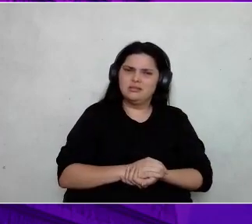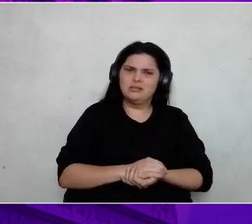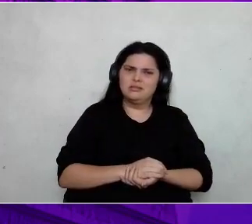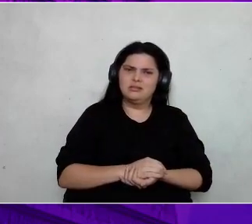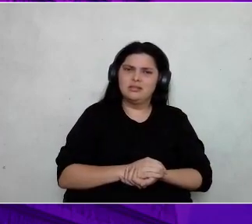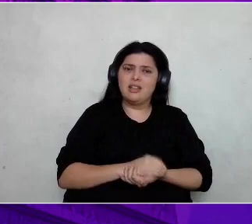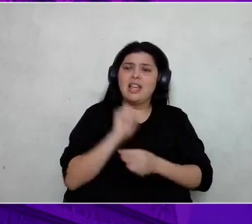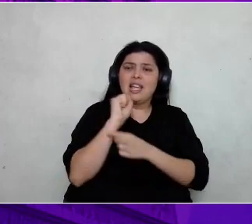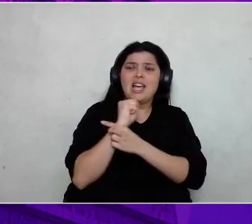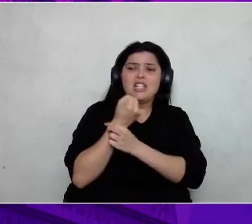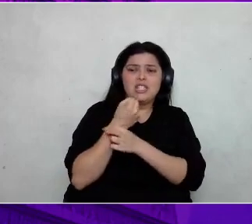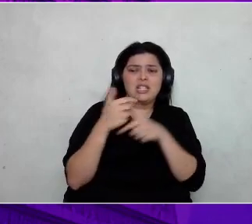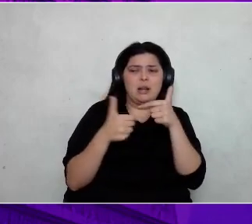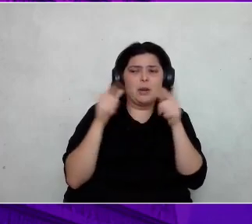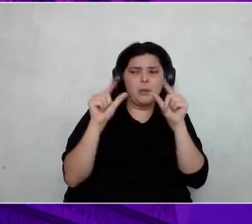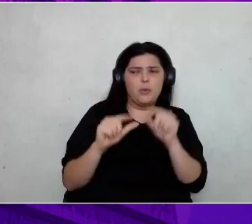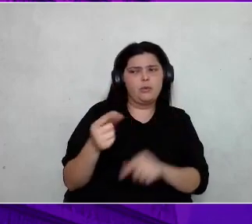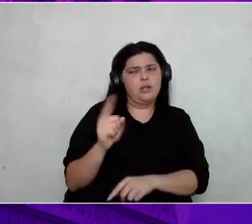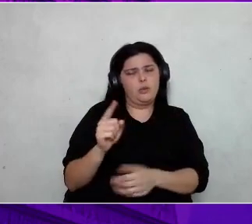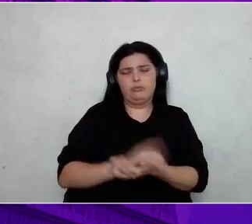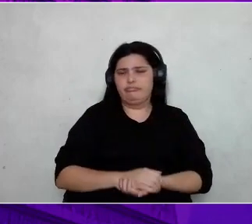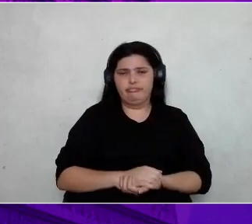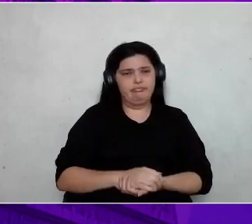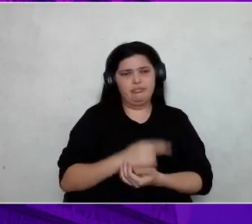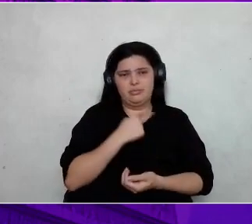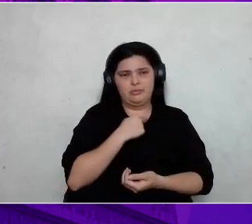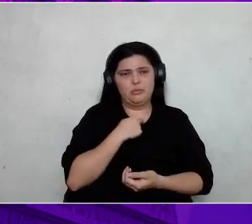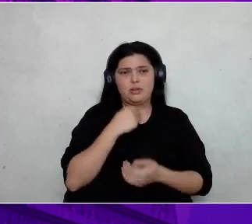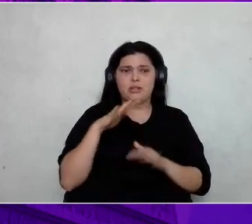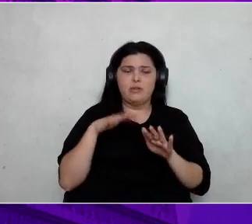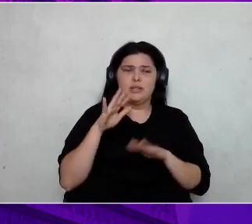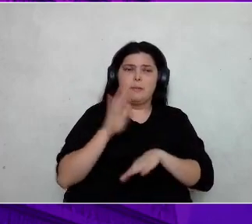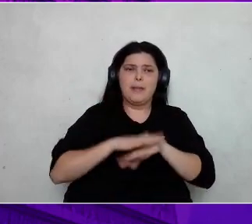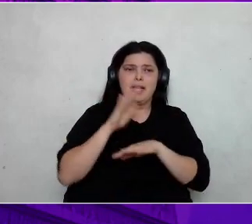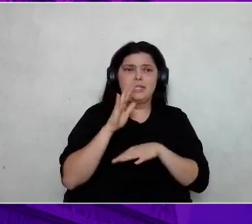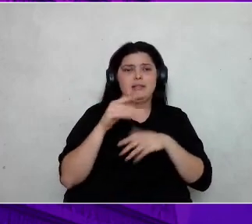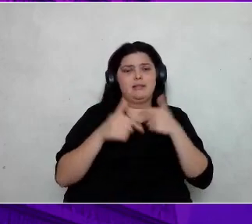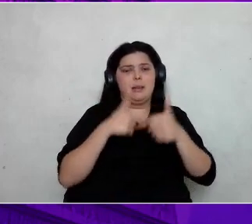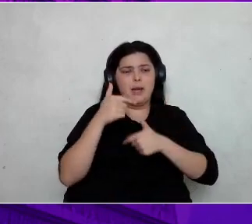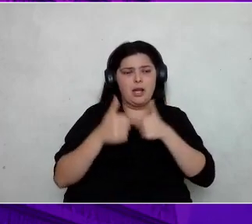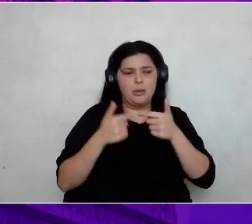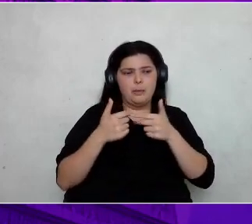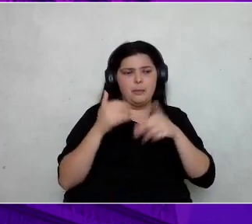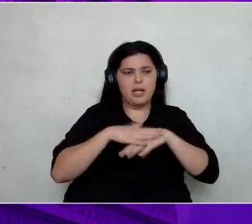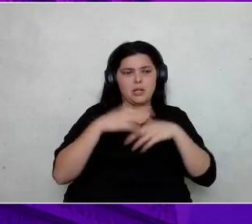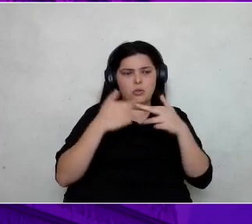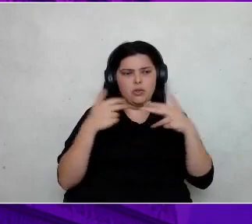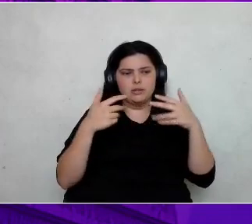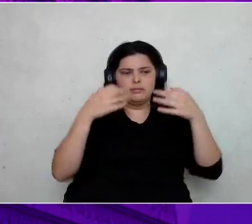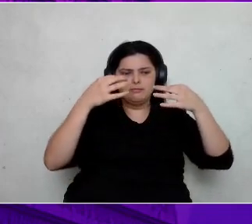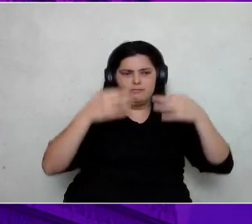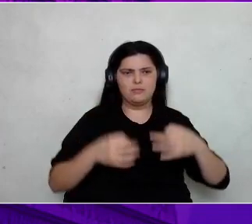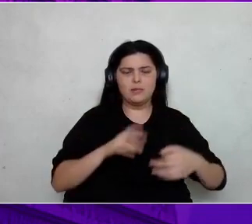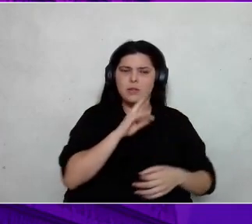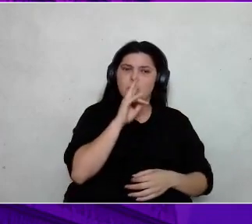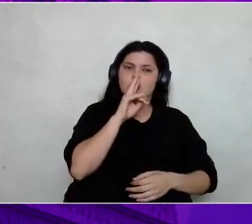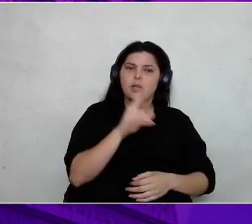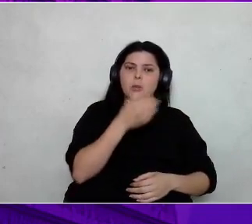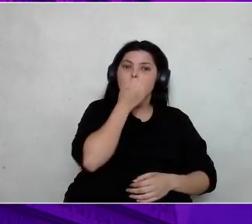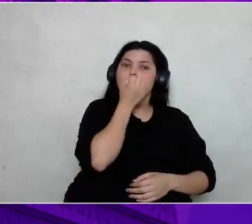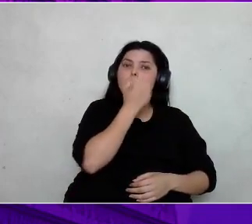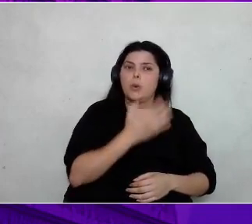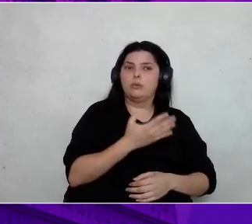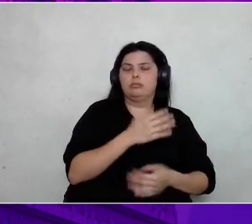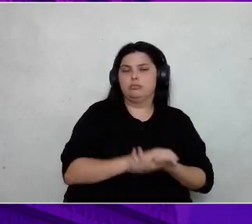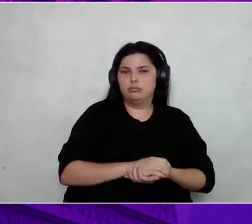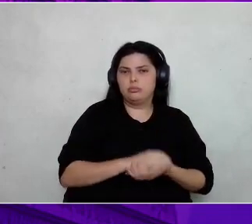posso garantir que vai dar menos trabalho? Não, não posso, tá? Talvez dê um pouquinho mais de trabalho, mas eu tenho certeza que o resultado vai ser muito compensador. E eu